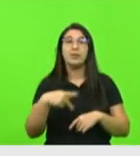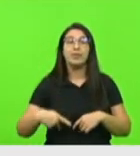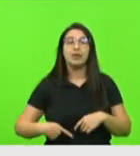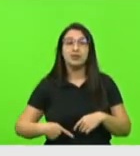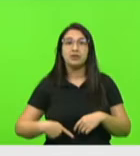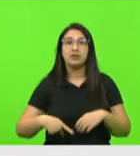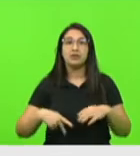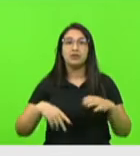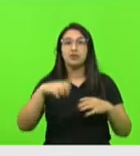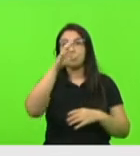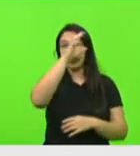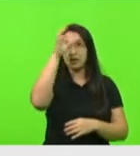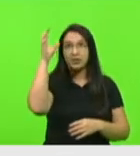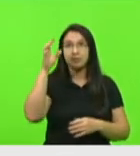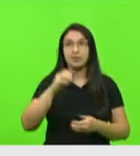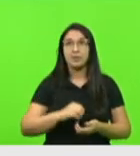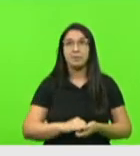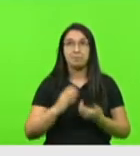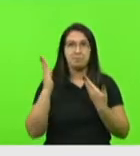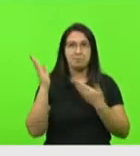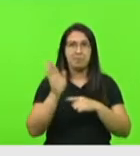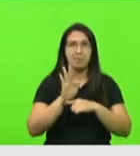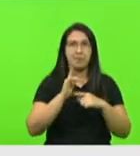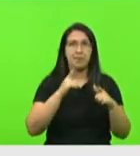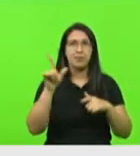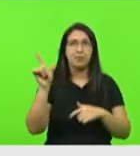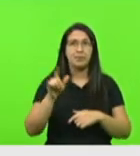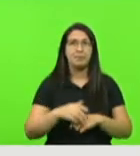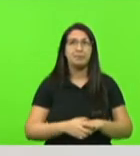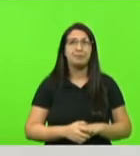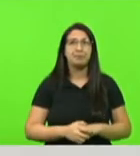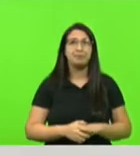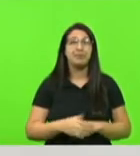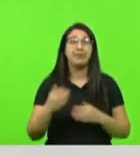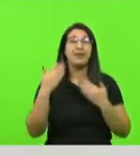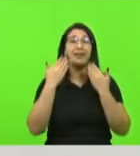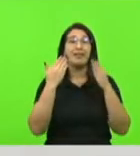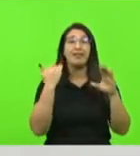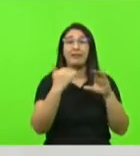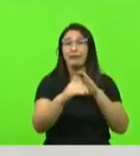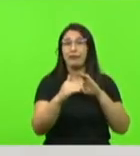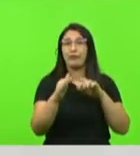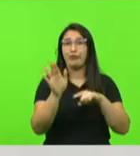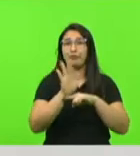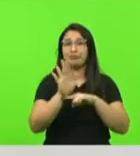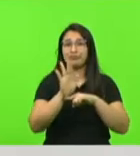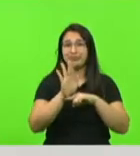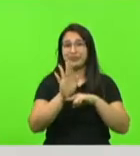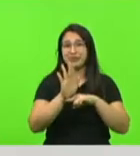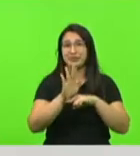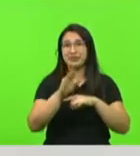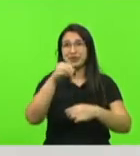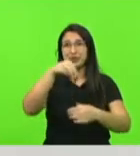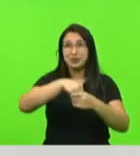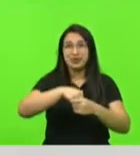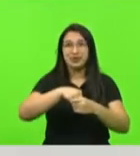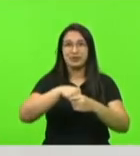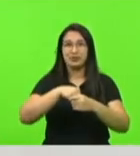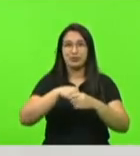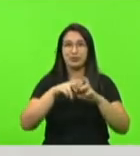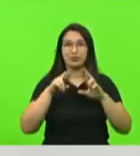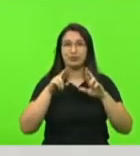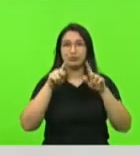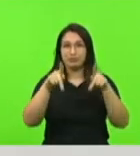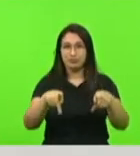Paterno. Segura só um pouquinho. O Paterno mandou essas imagens para a gente aqui da escola lá de Pouso Redondo. Pode voltar um